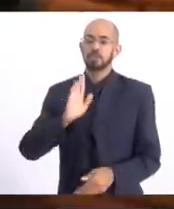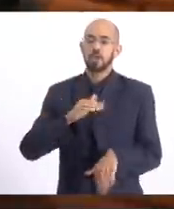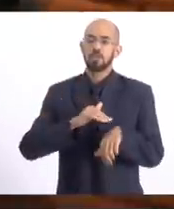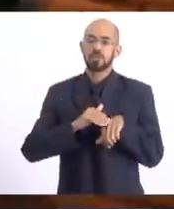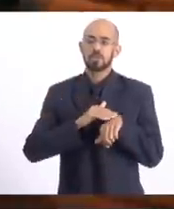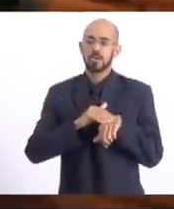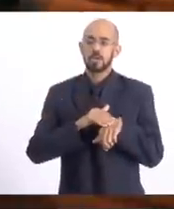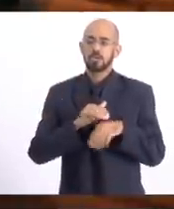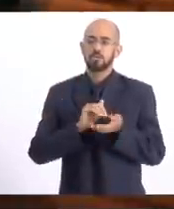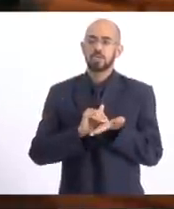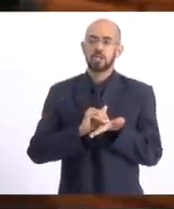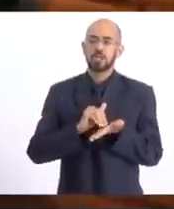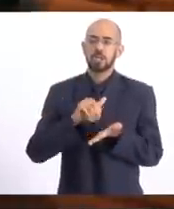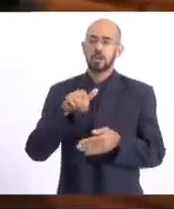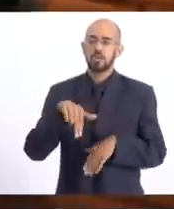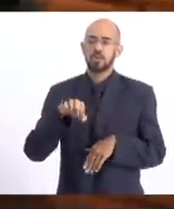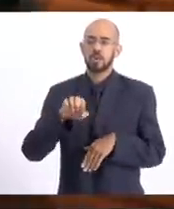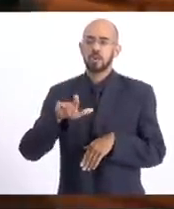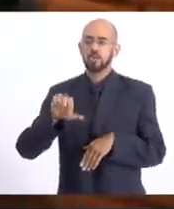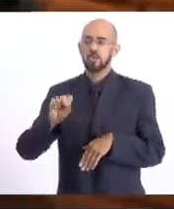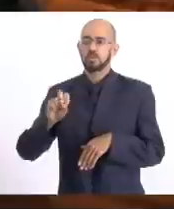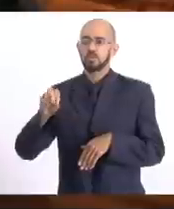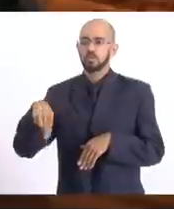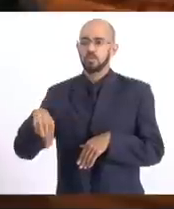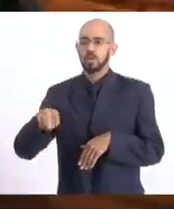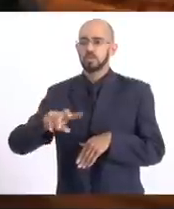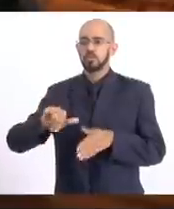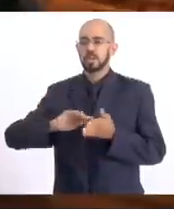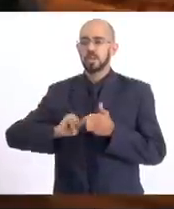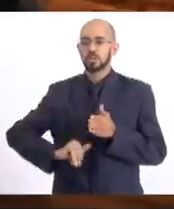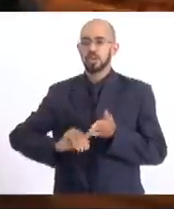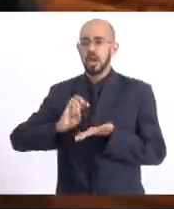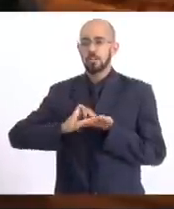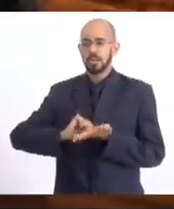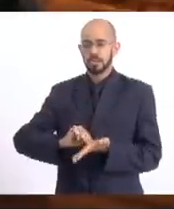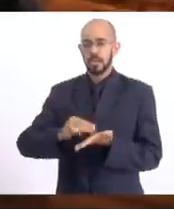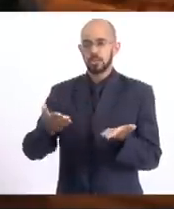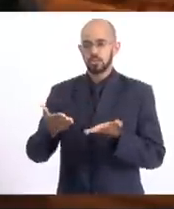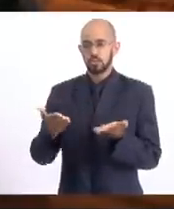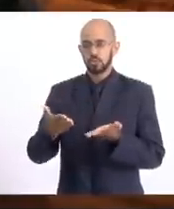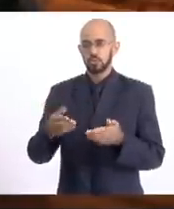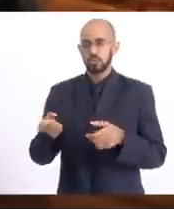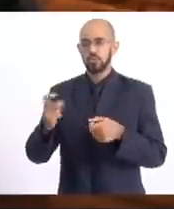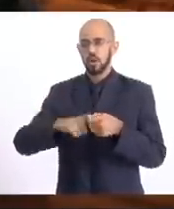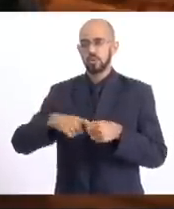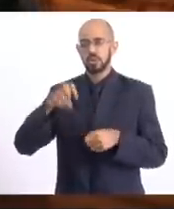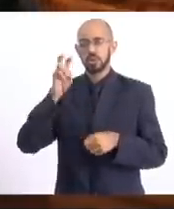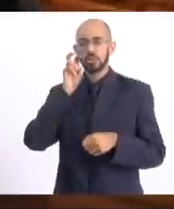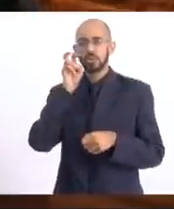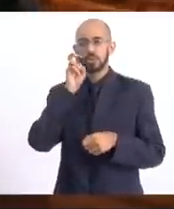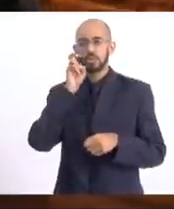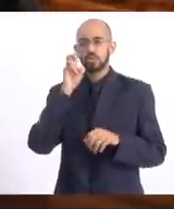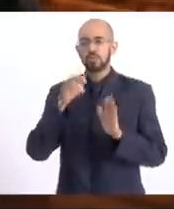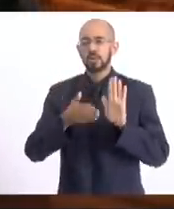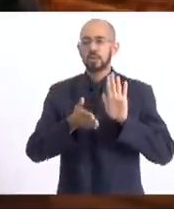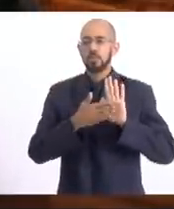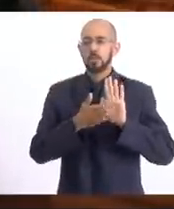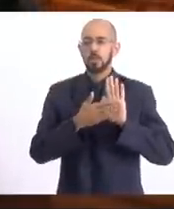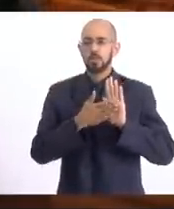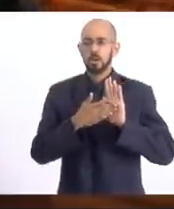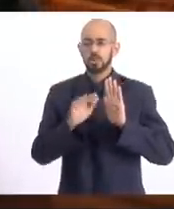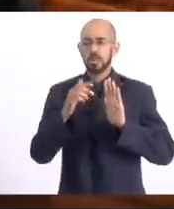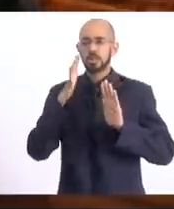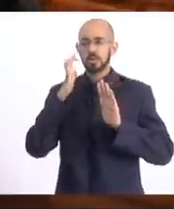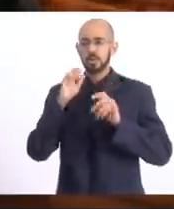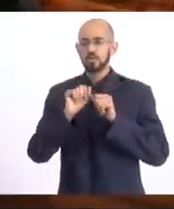Nelson. Nós vamos retirar a mensagem do dia de hoje e volta na quinta-feira. E aí vamos propor fazer amanhã uma